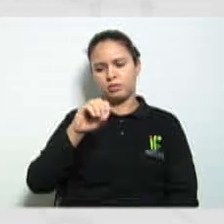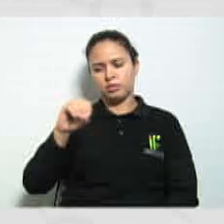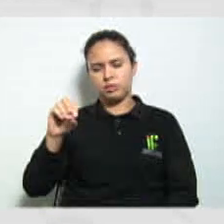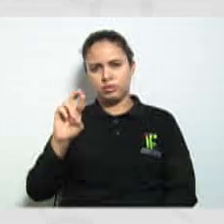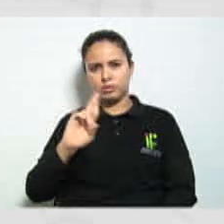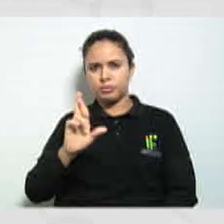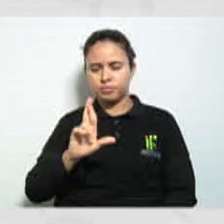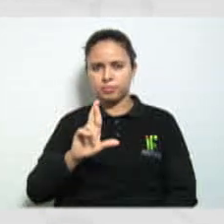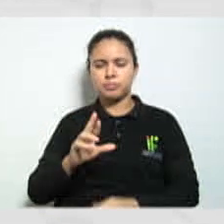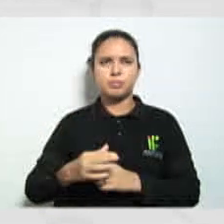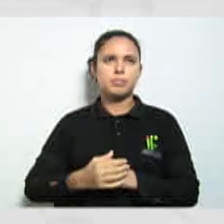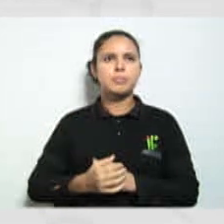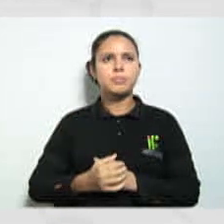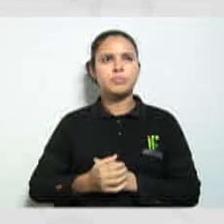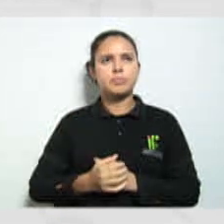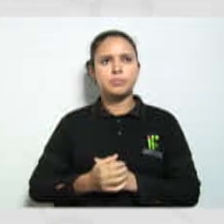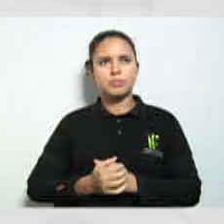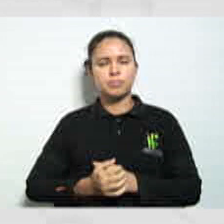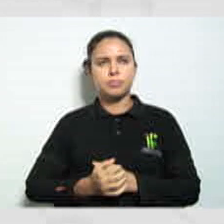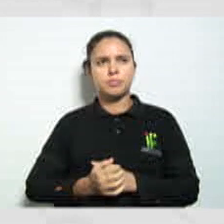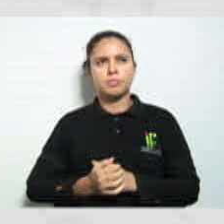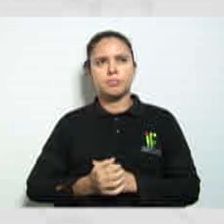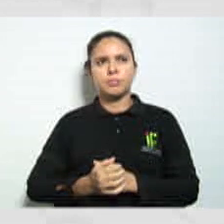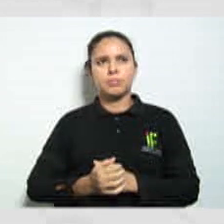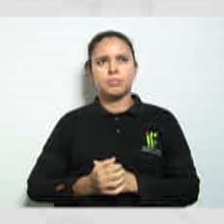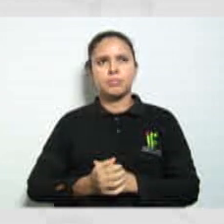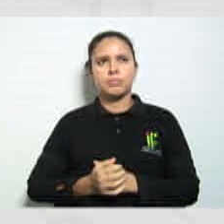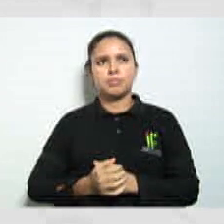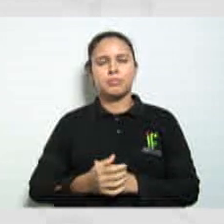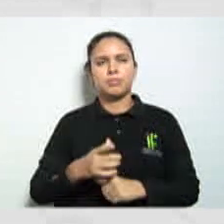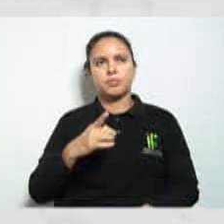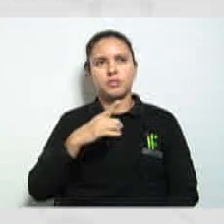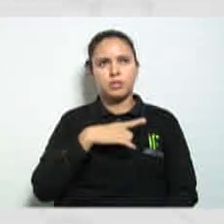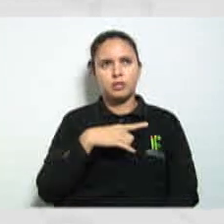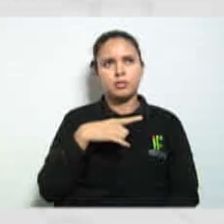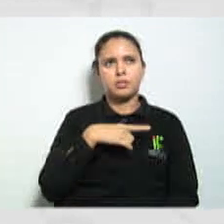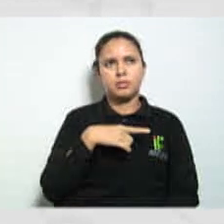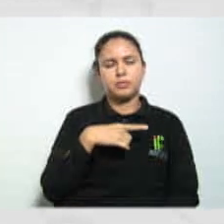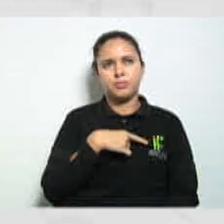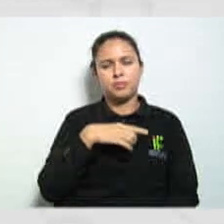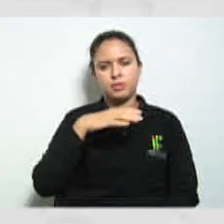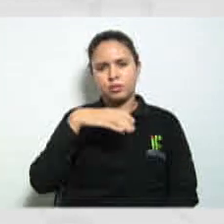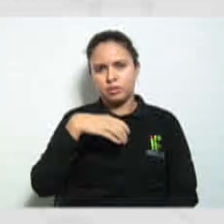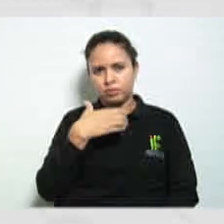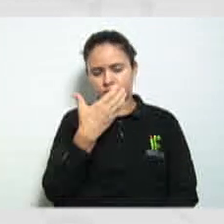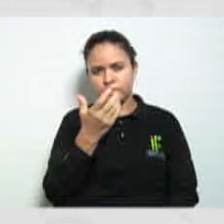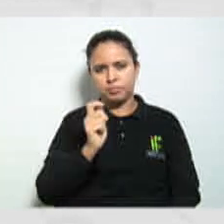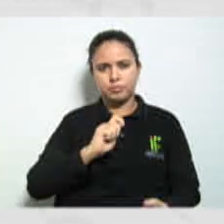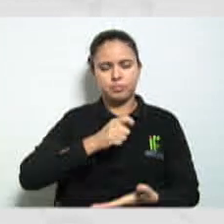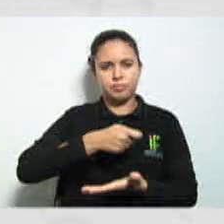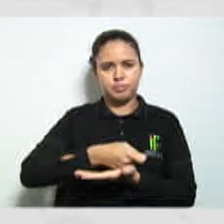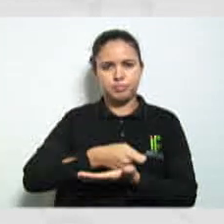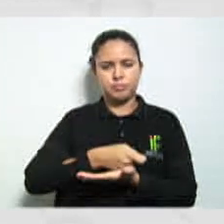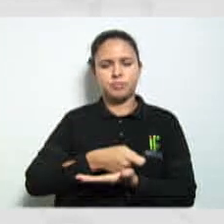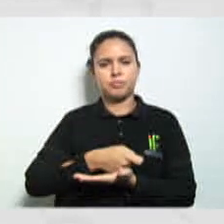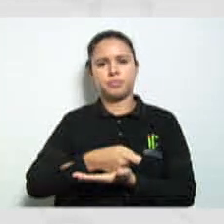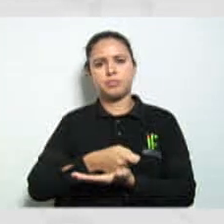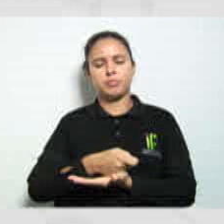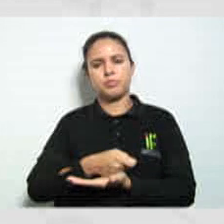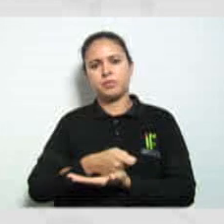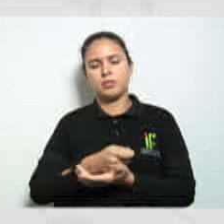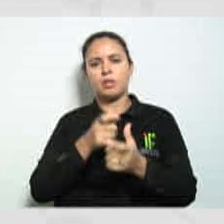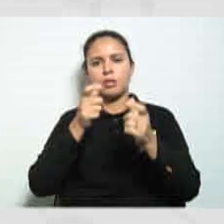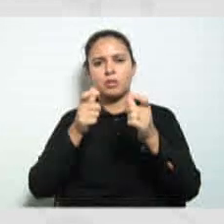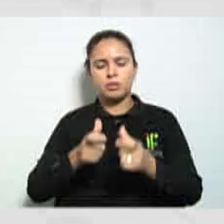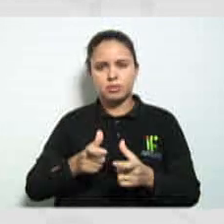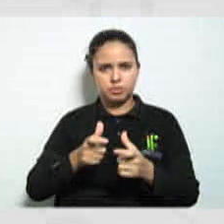R$500. Então, nós temos aqui essa polpa de fruta adquirida, ela foi para onde?